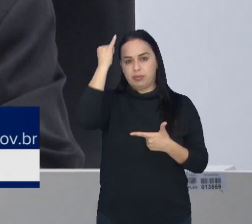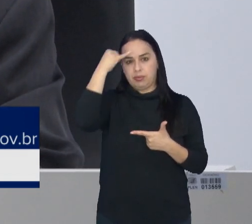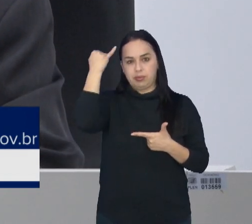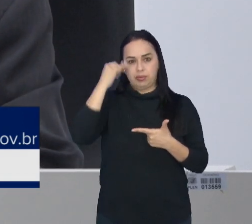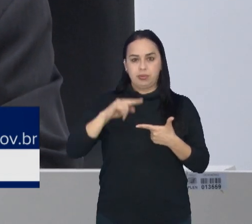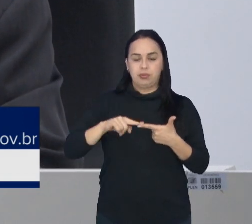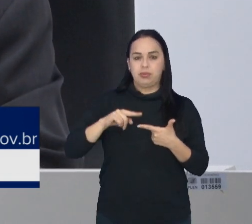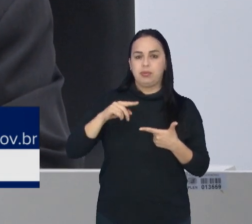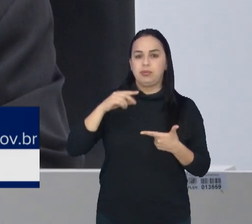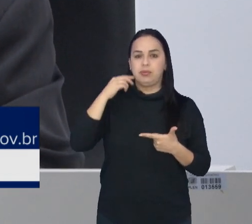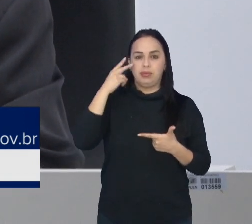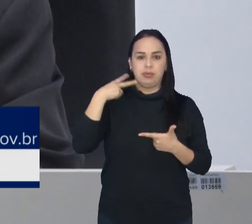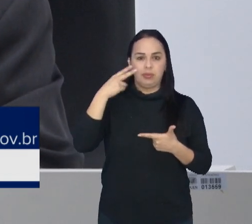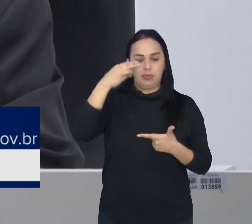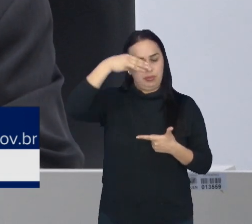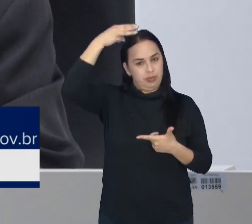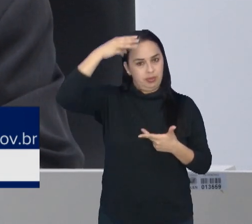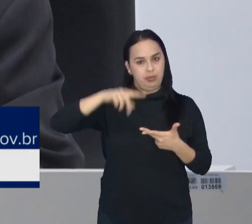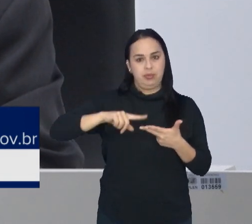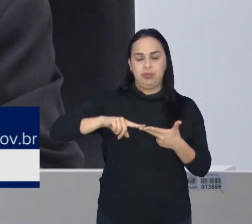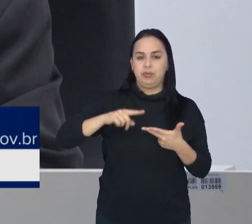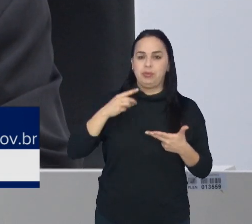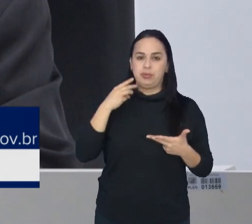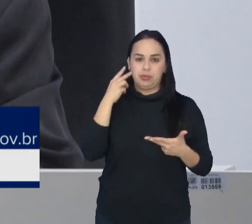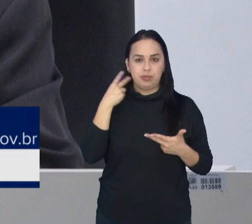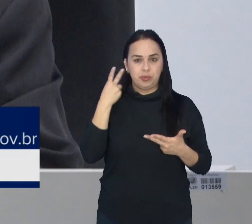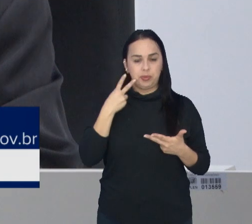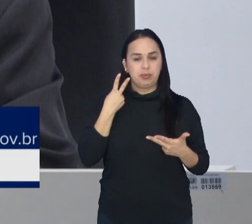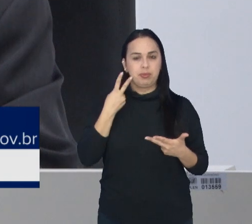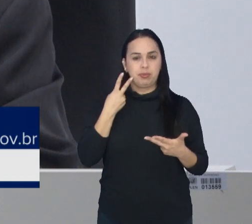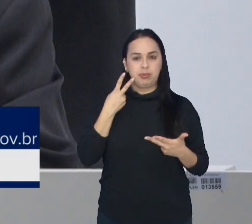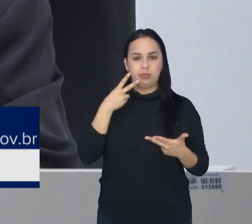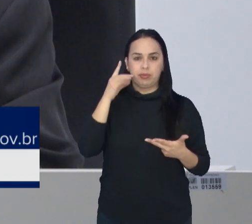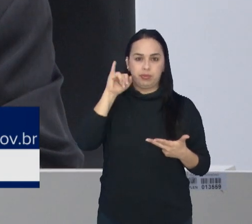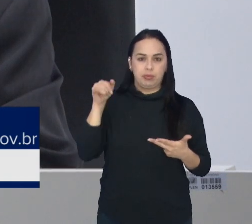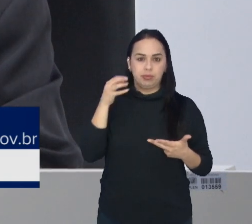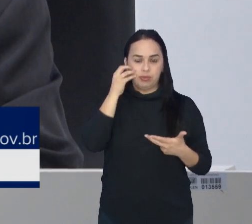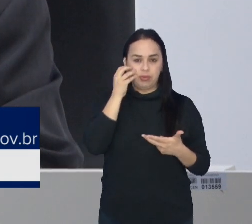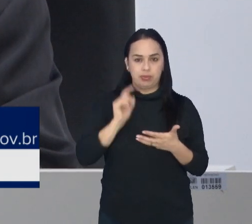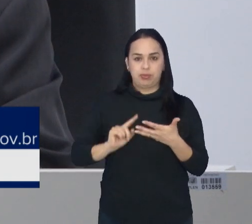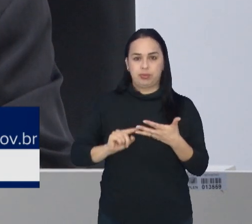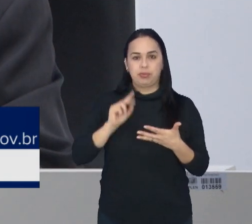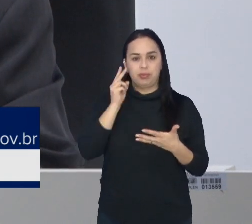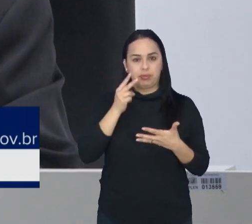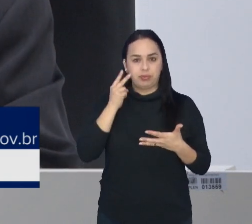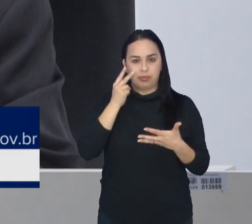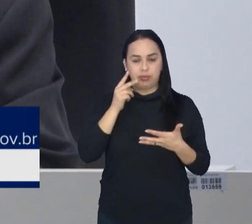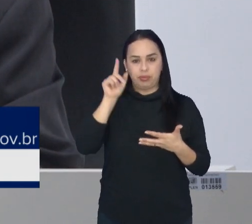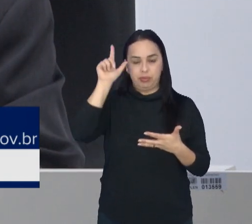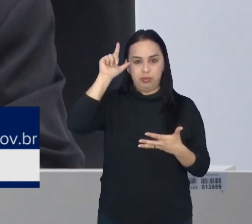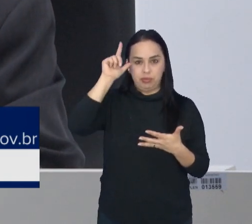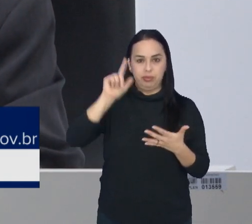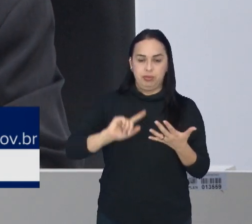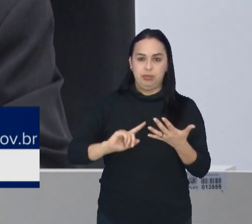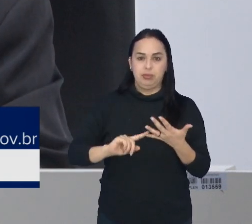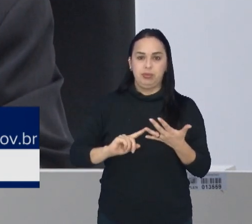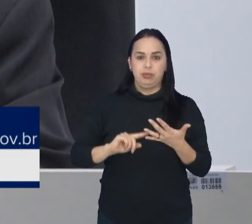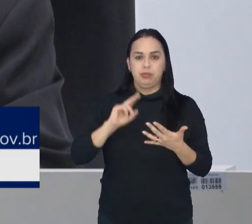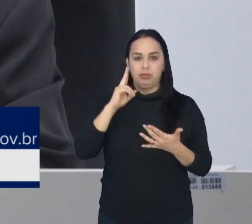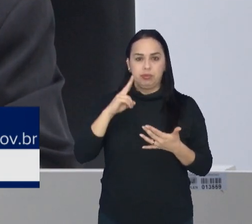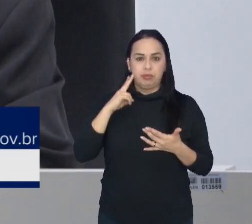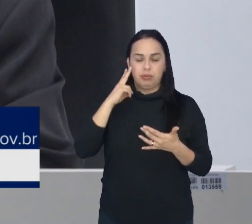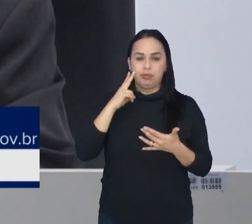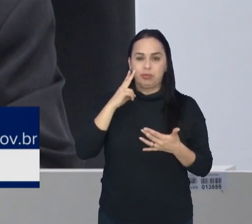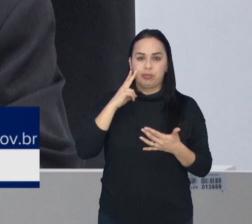Cláudio, vereador Milton Vieira Filho, vereadora Juliana Fraga, vereador Lino Bispo,